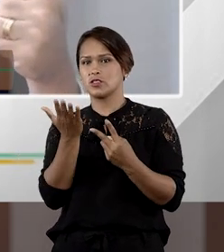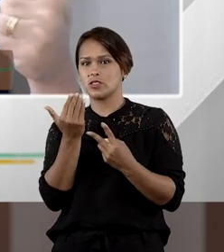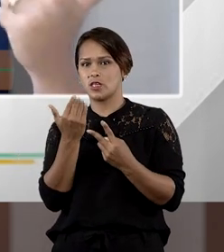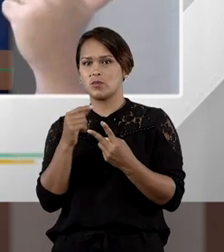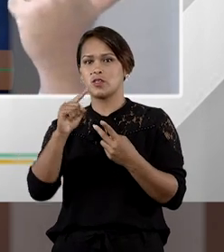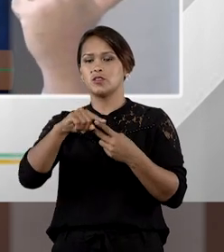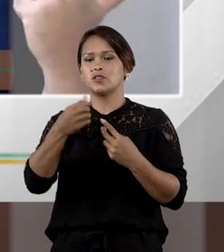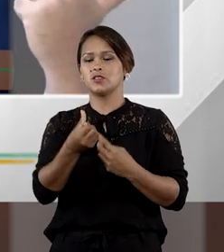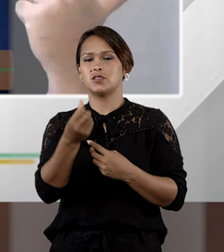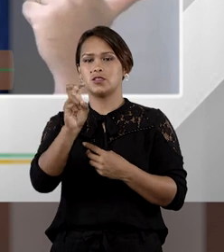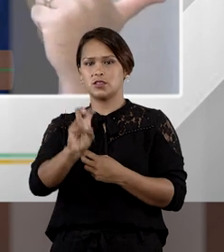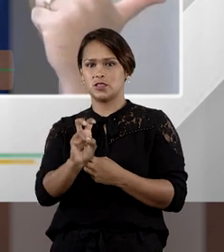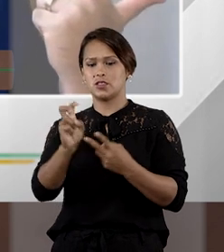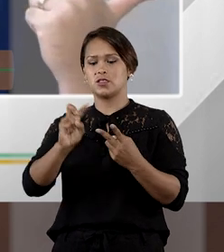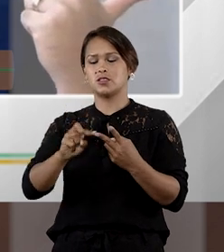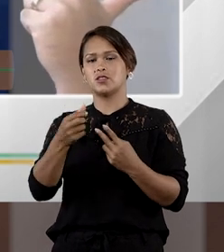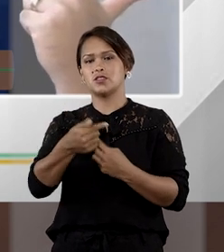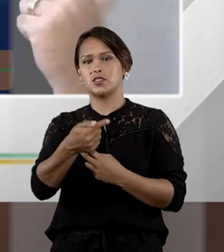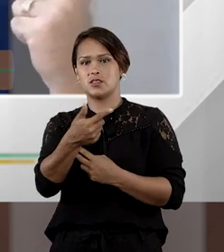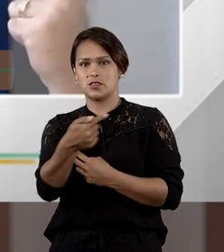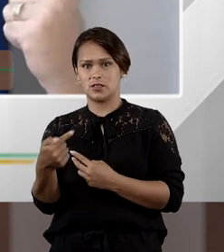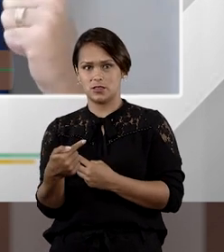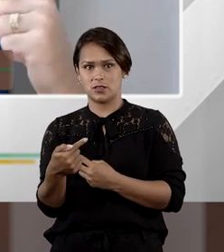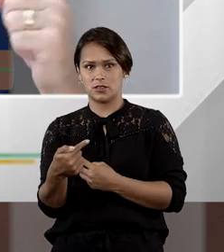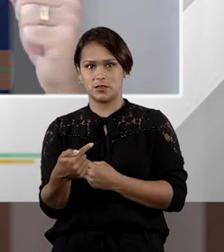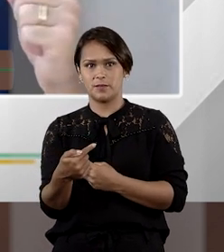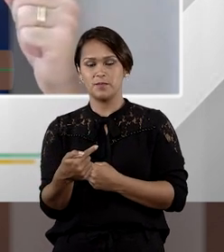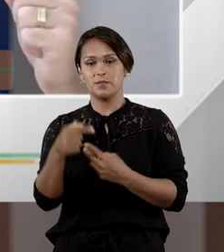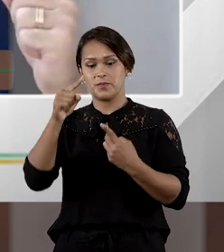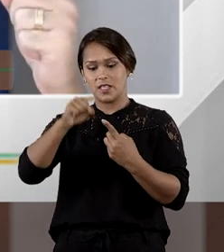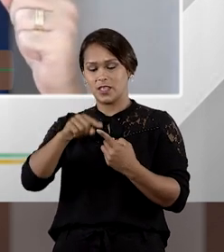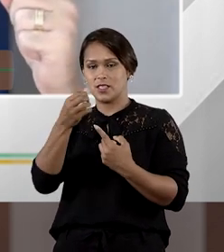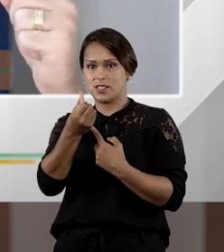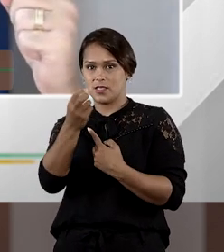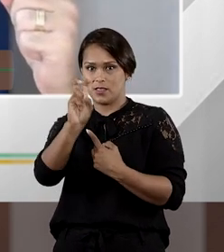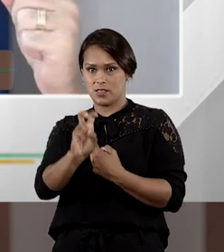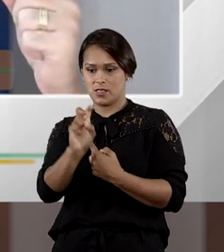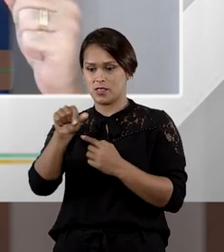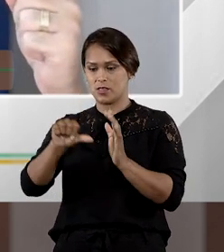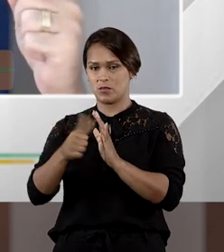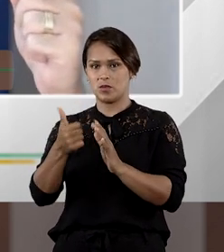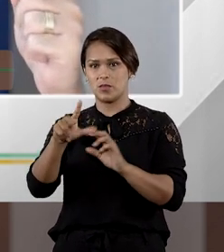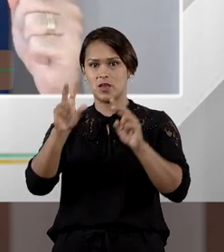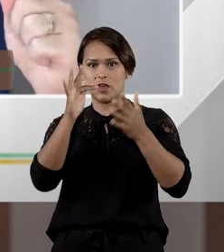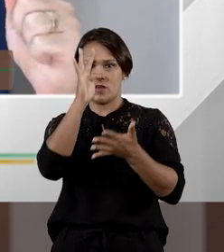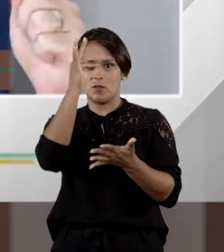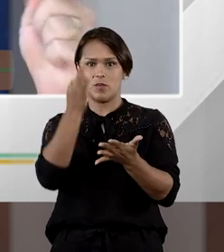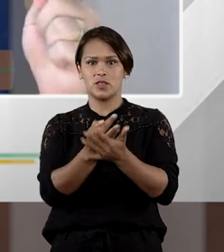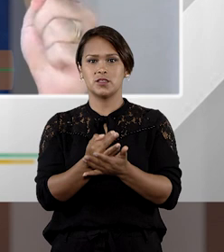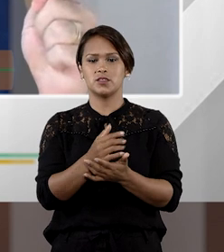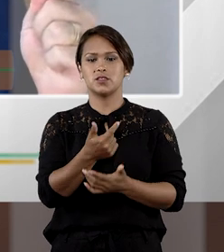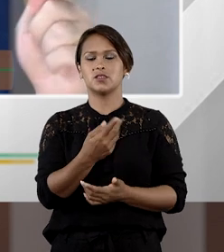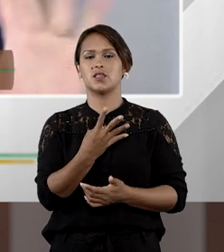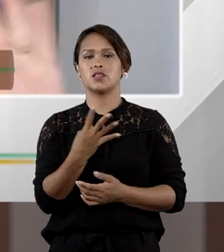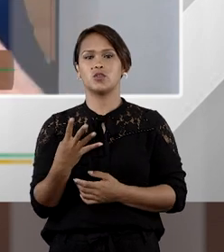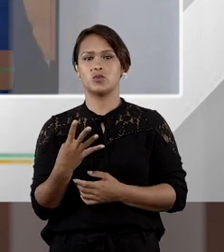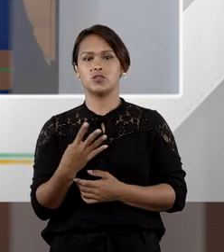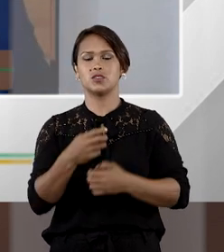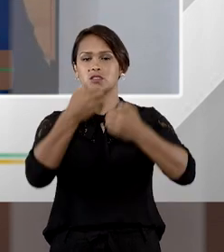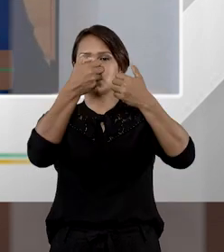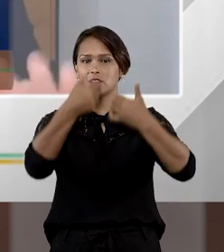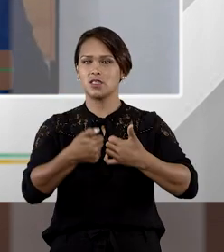edição 65 e edição 77. Na edição 65, há uma tese, que é a tese 14,